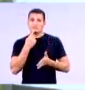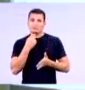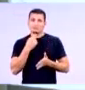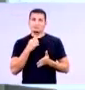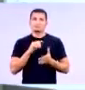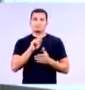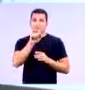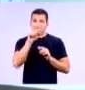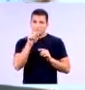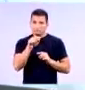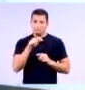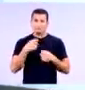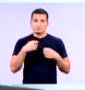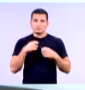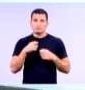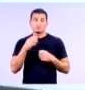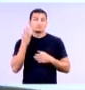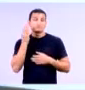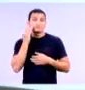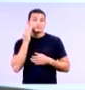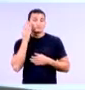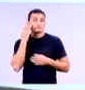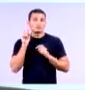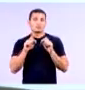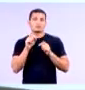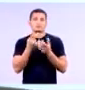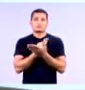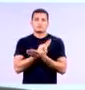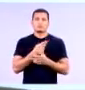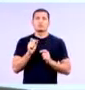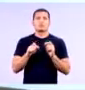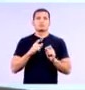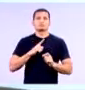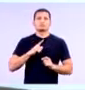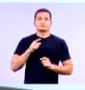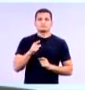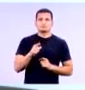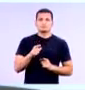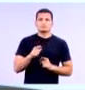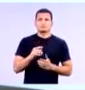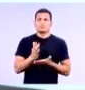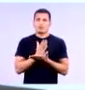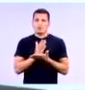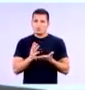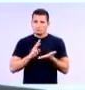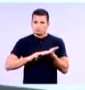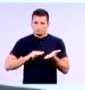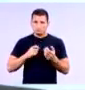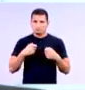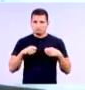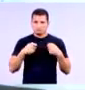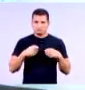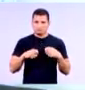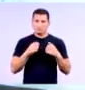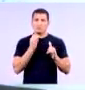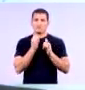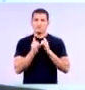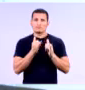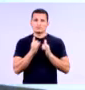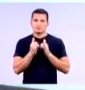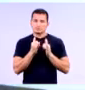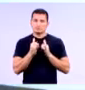definir o que é que vai acontecer. O que nós temos aí? Alguns métodos, gente, precisam de